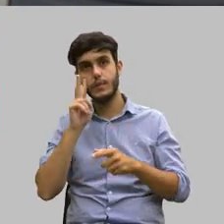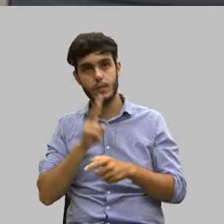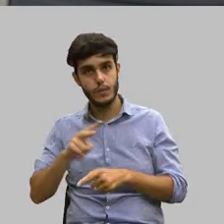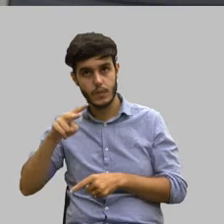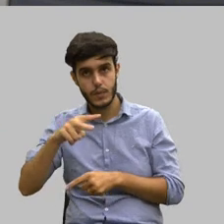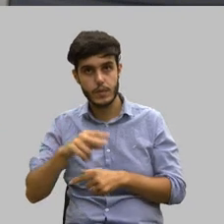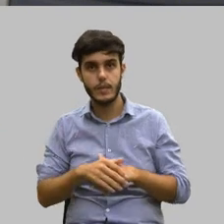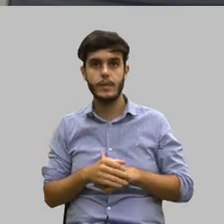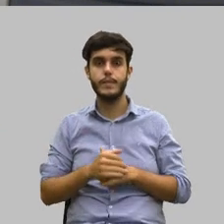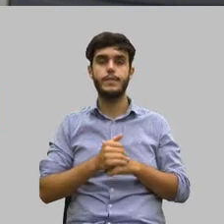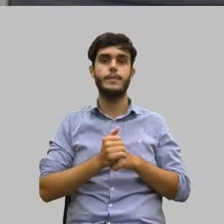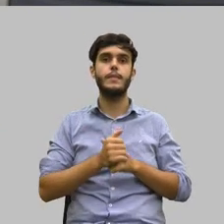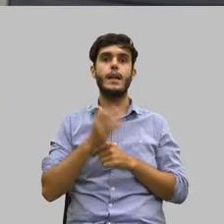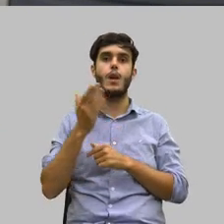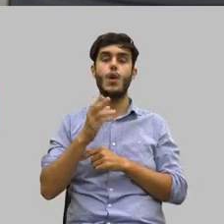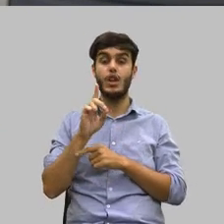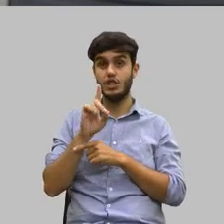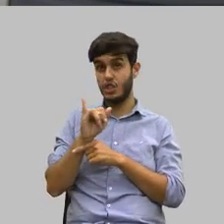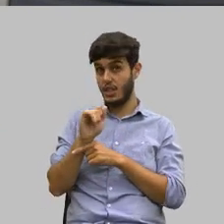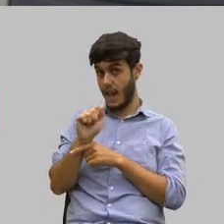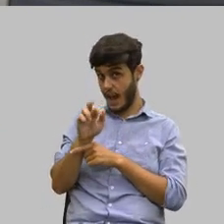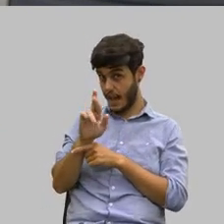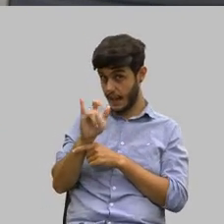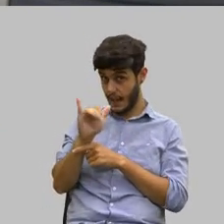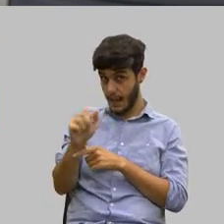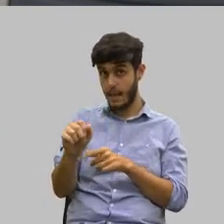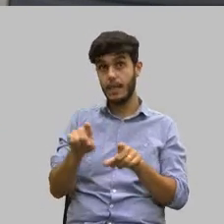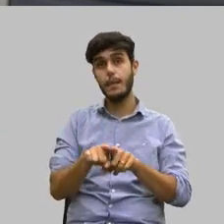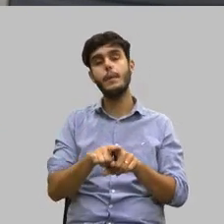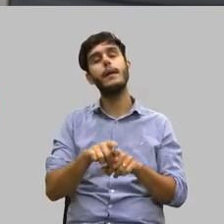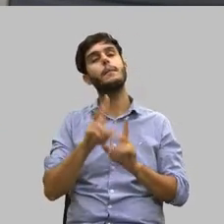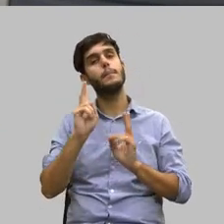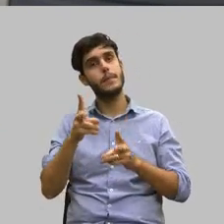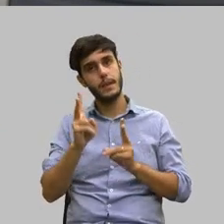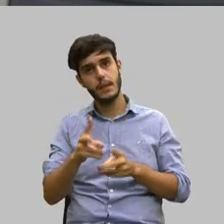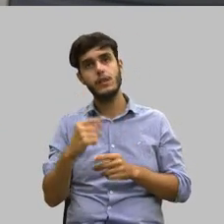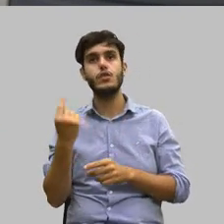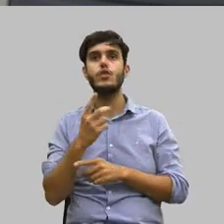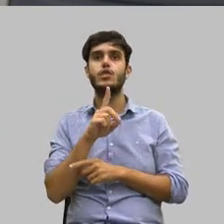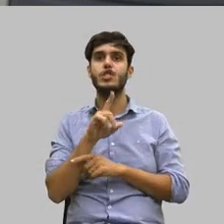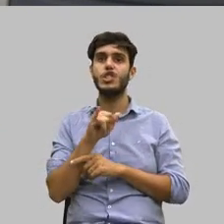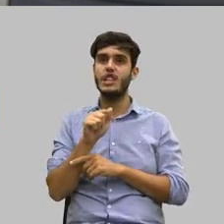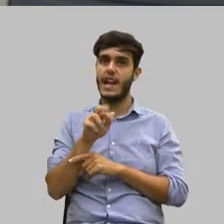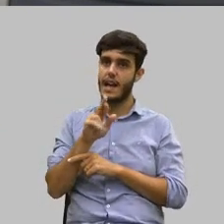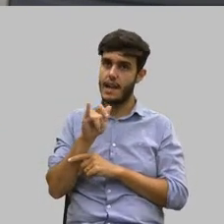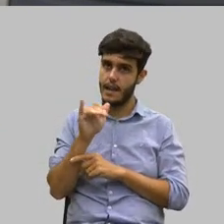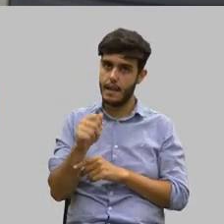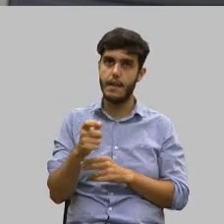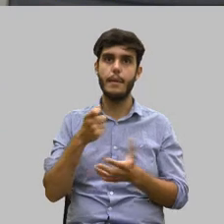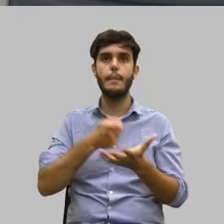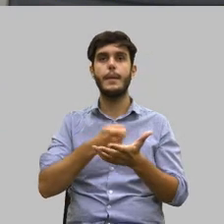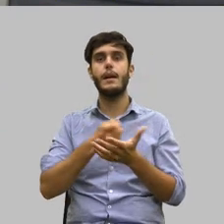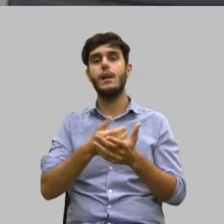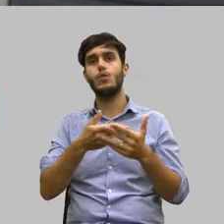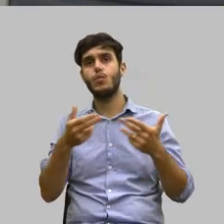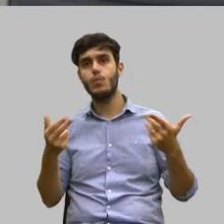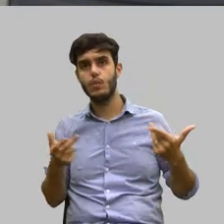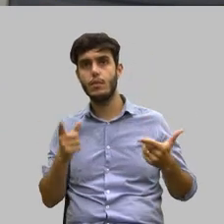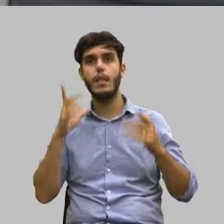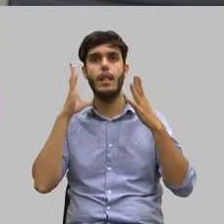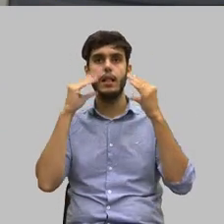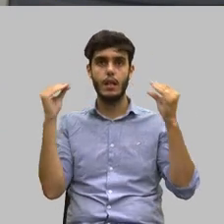relação às di da mesma forma as nossas diárias operacionais estão sendo tranquilamente